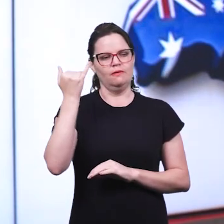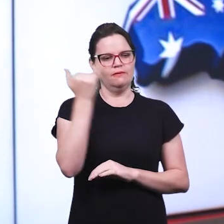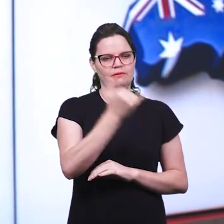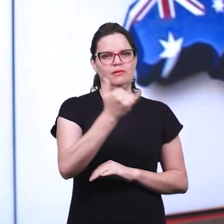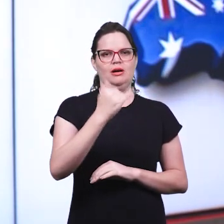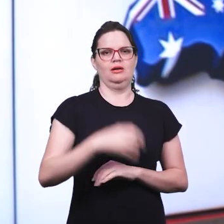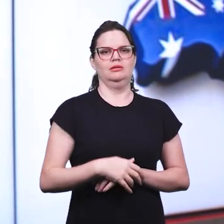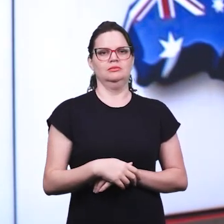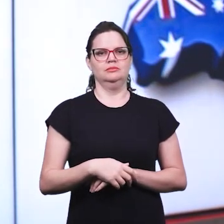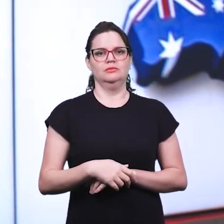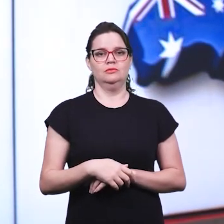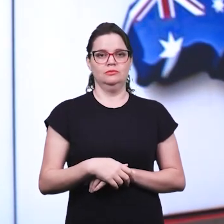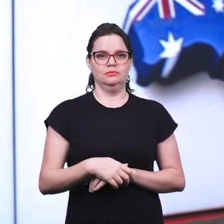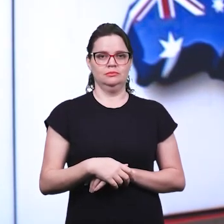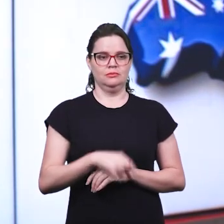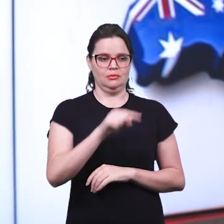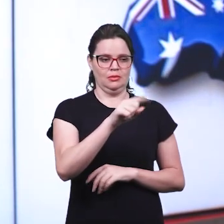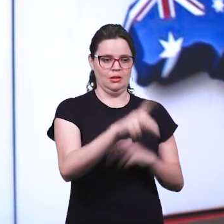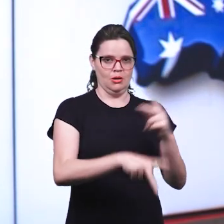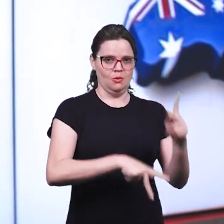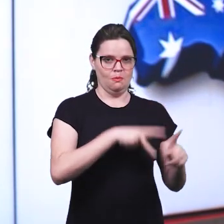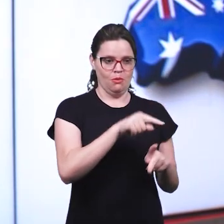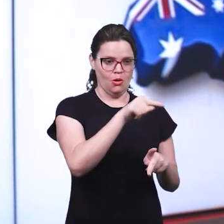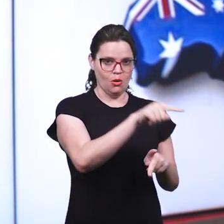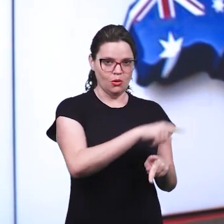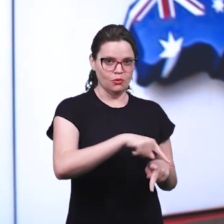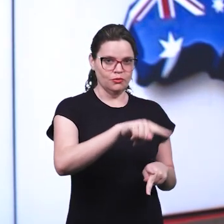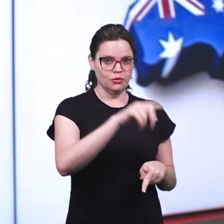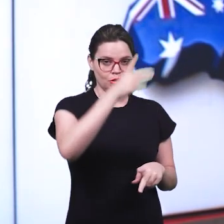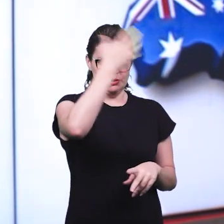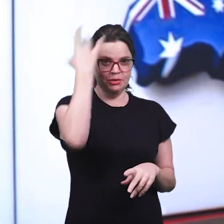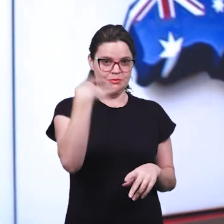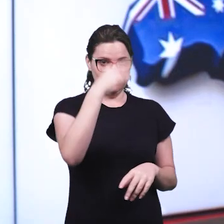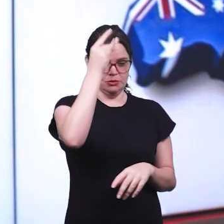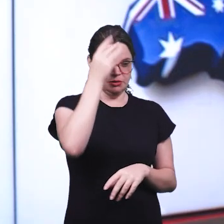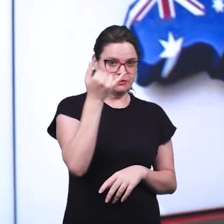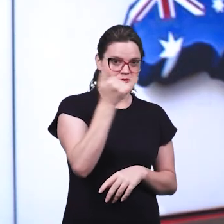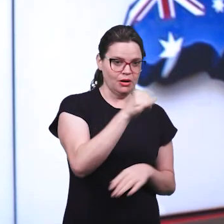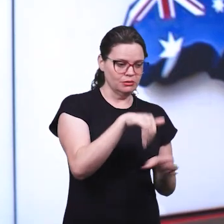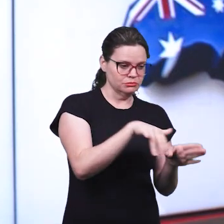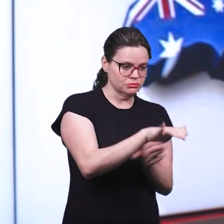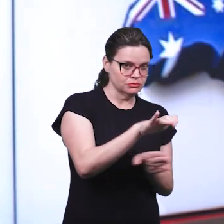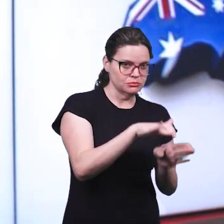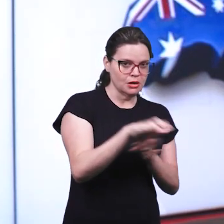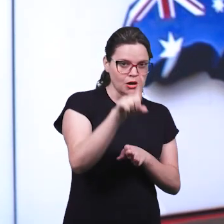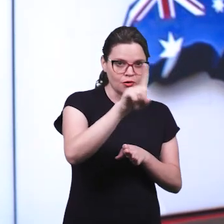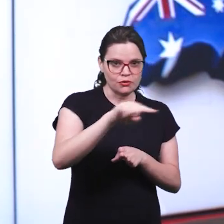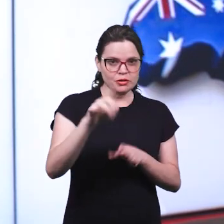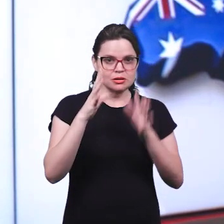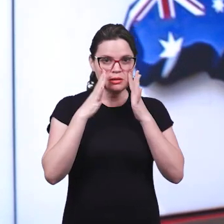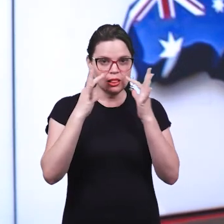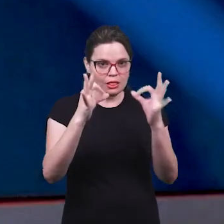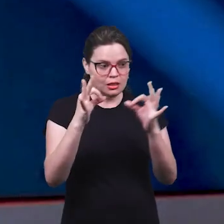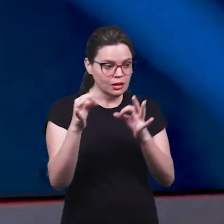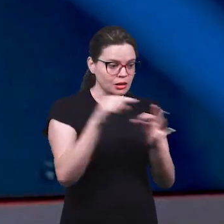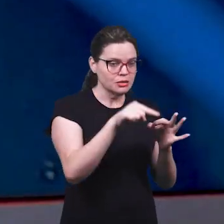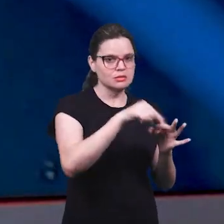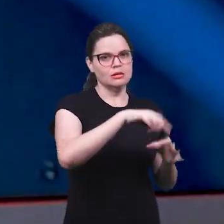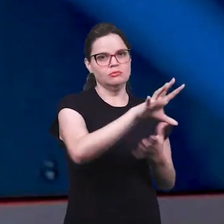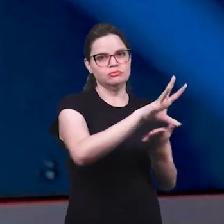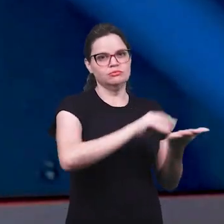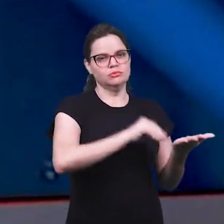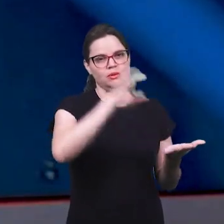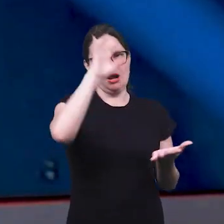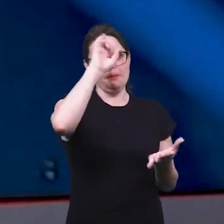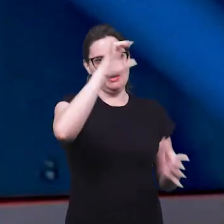Apocalipse. Quem tem ouvidos para ouvir, ouça o que o Espírito diz às igrejas. Qual o